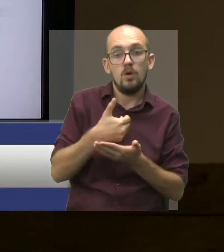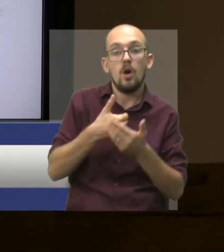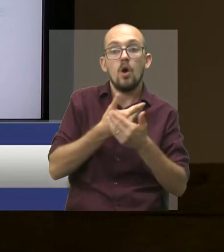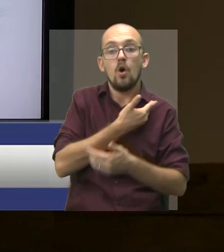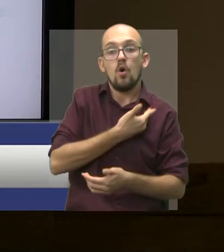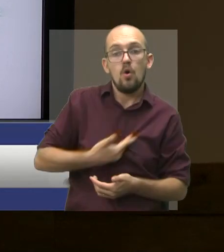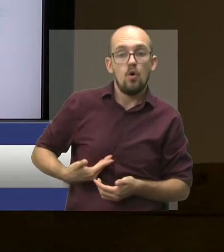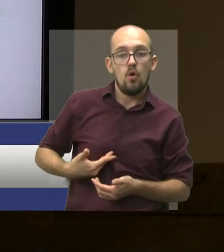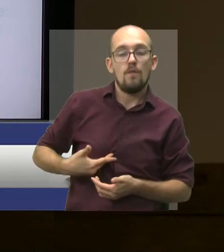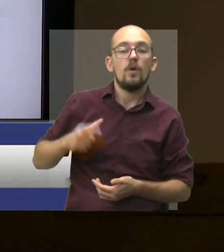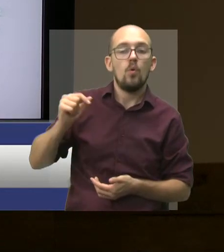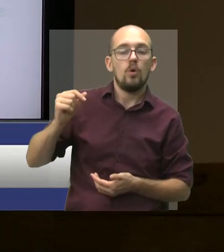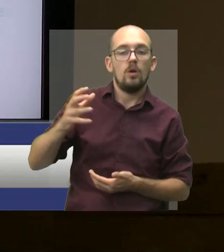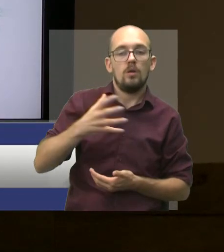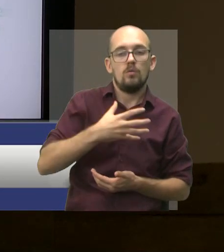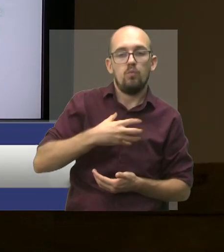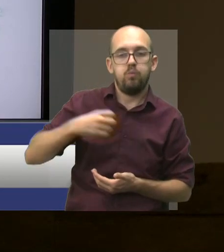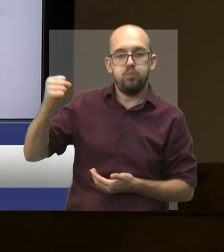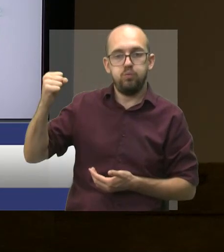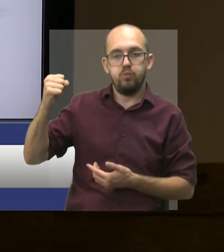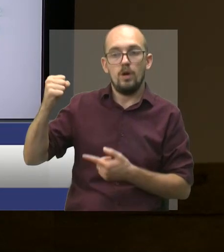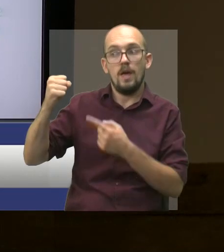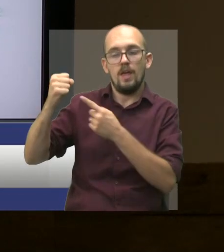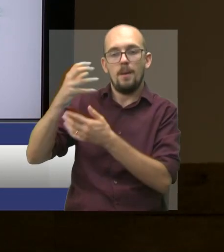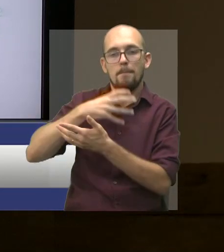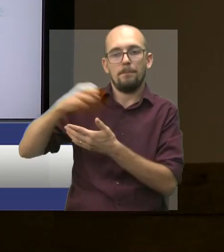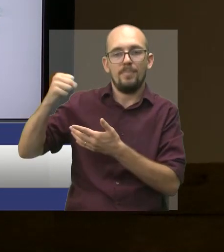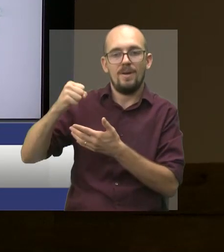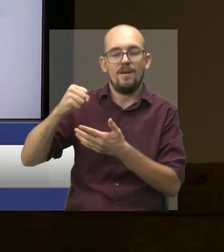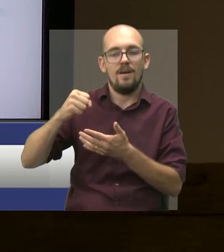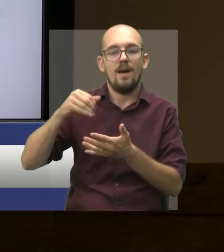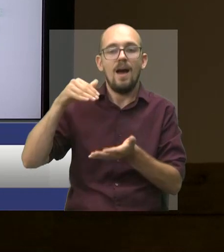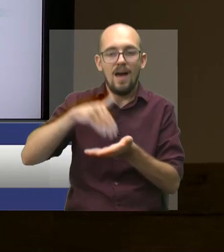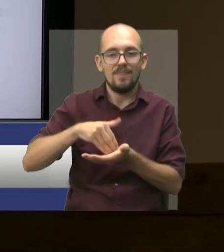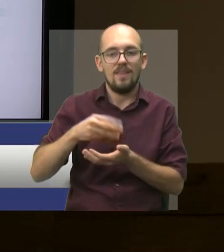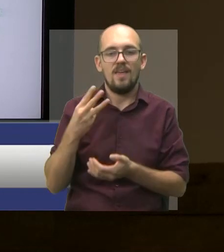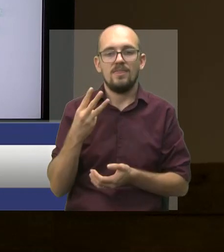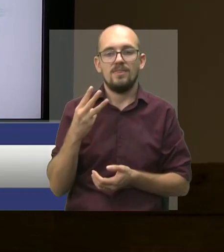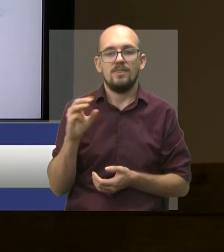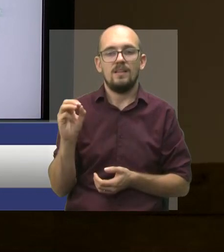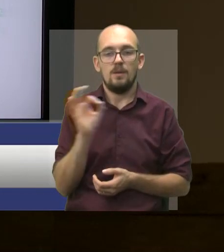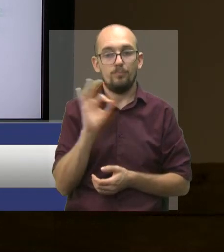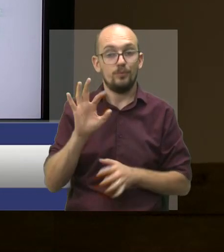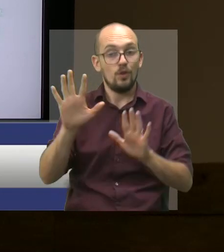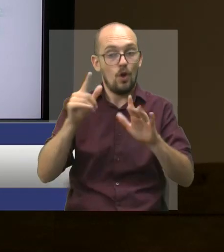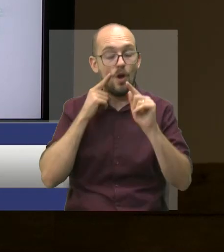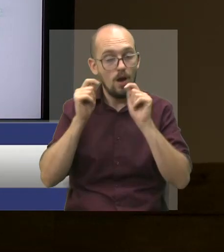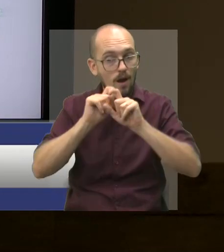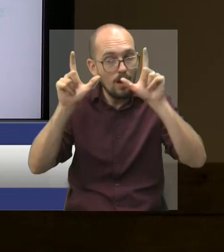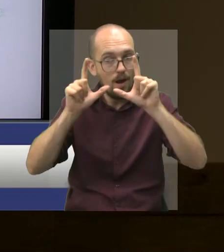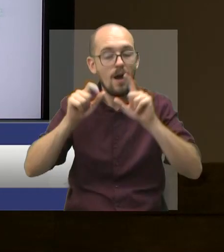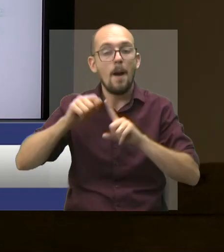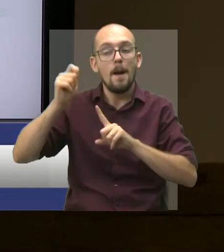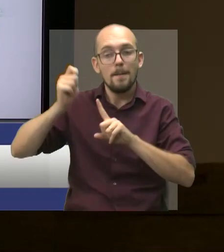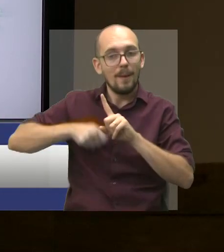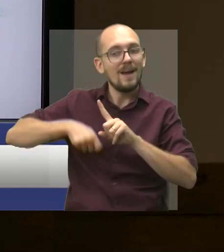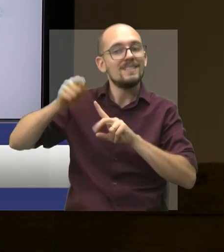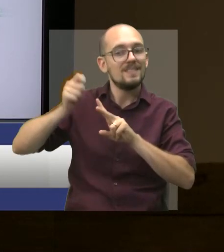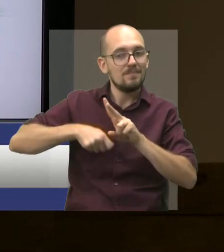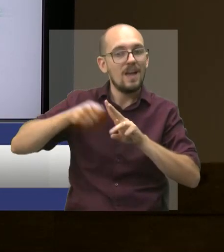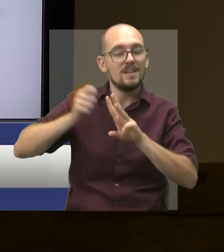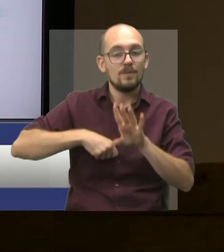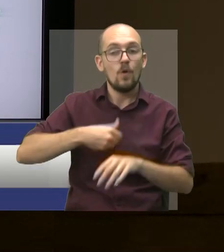de retirar os recursos em até 30%. E, pasmem, todos os meses o governo